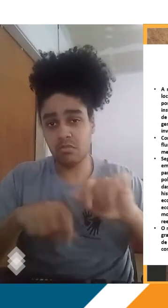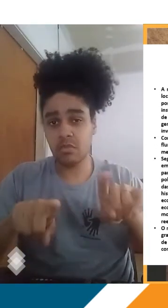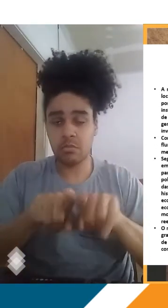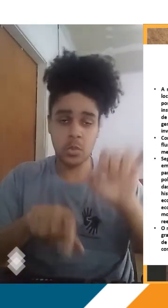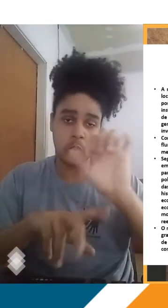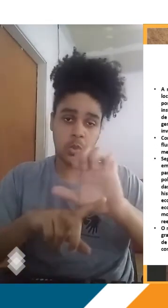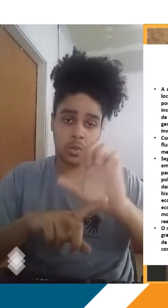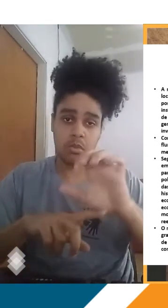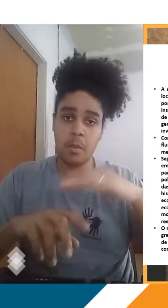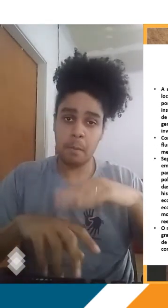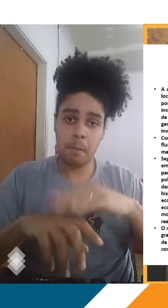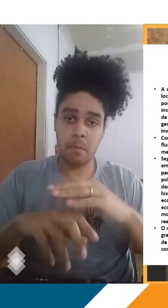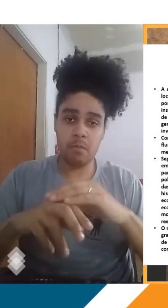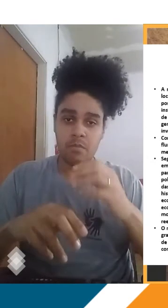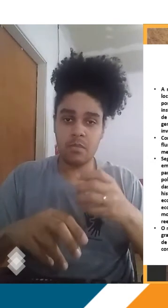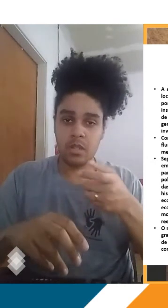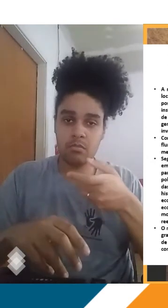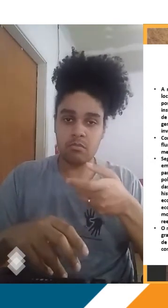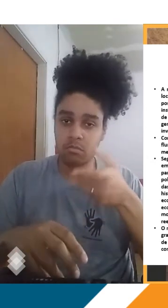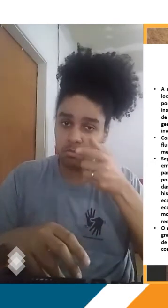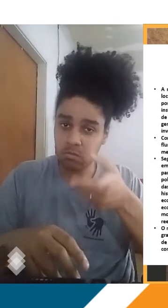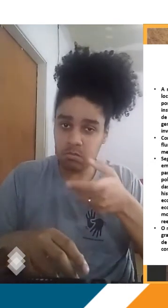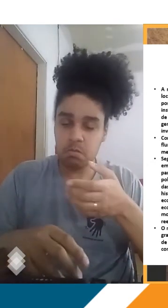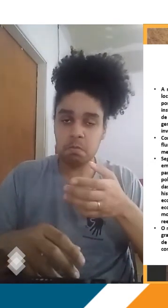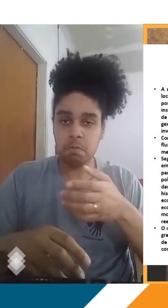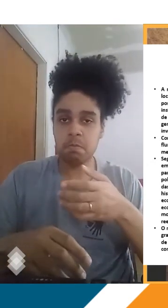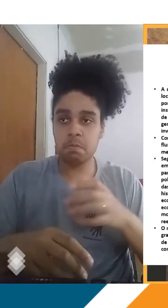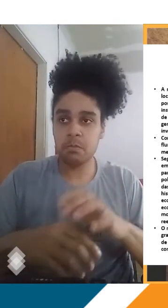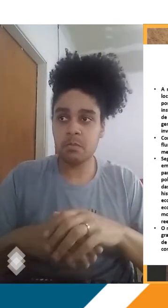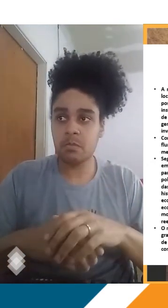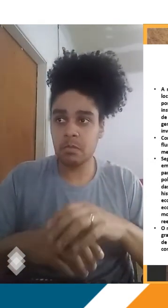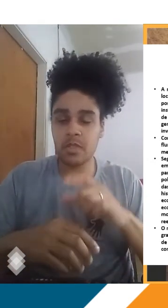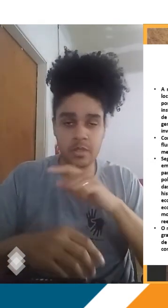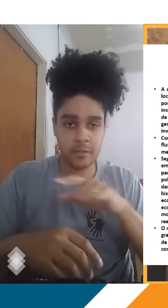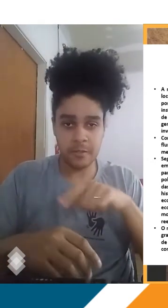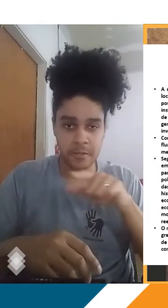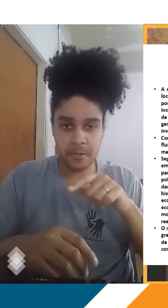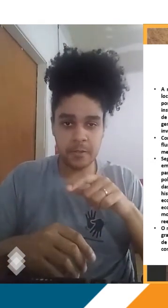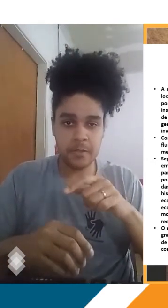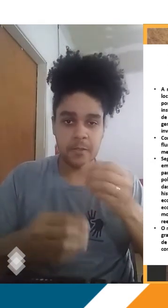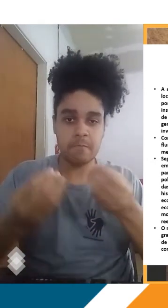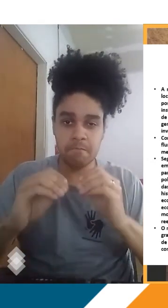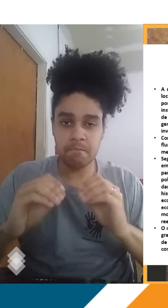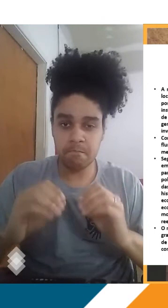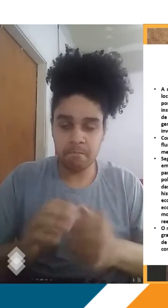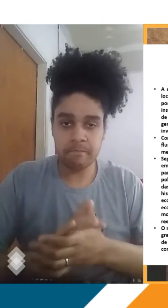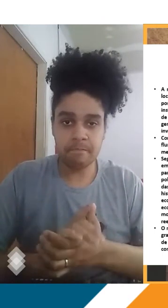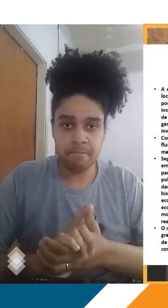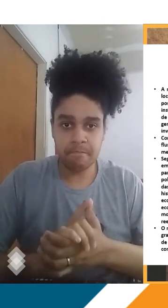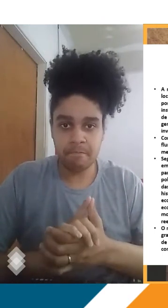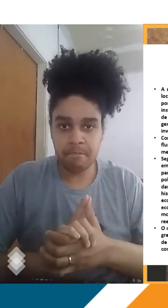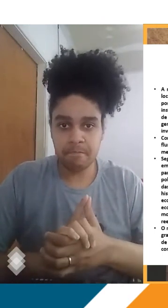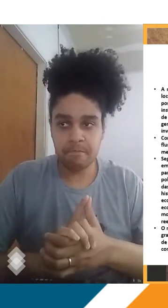aí maior atração para esses empreendimentos. É claro, devido a uma constatação de que há uma nova estrutura